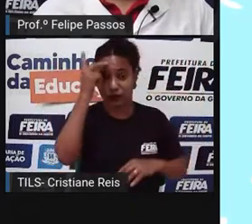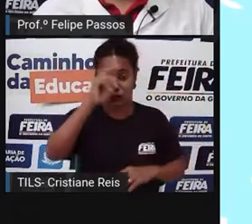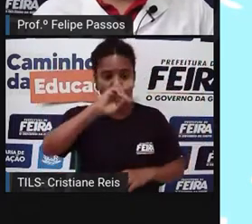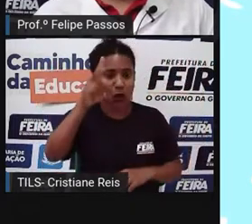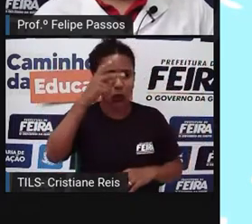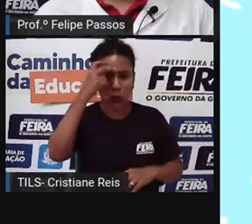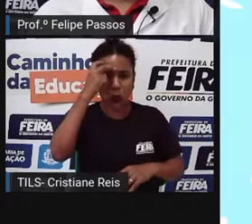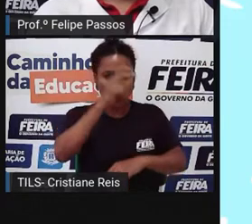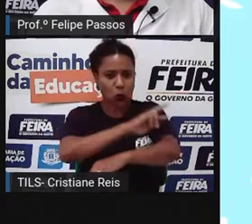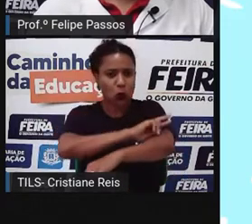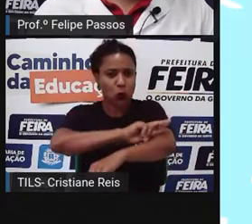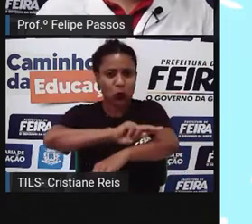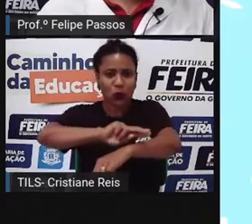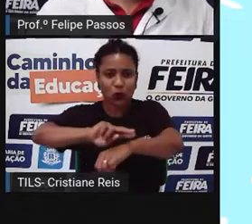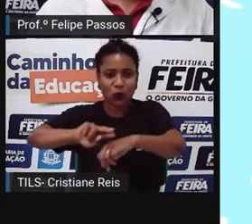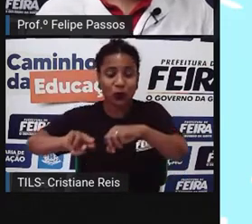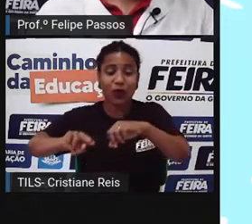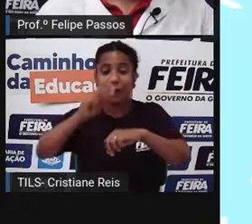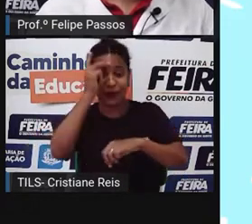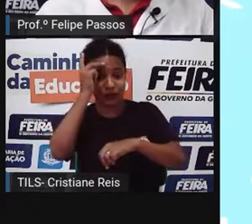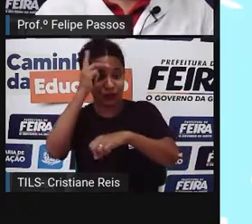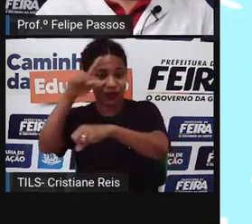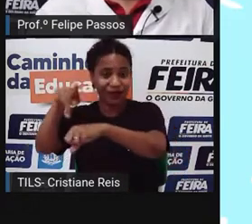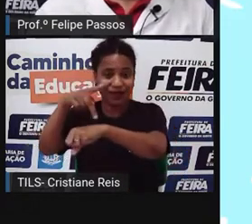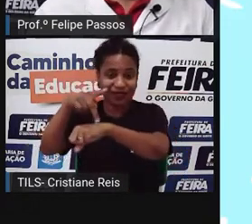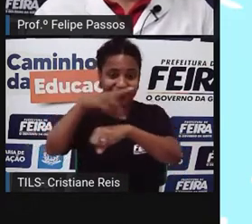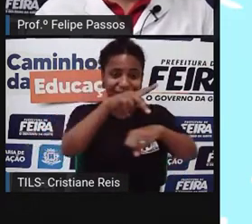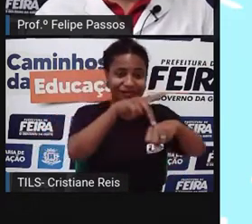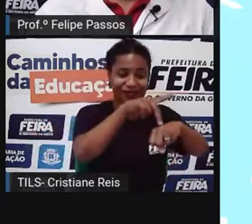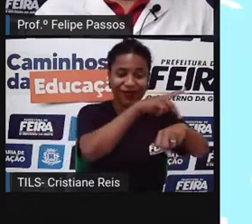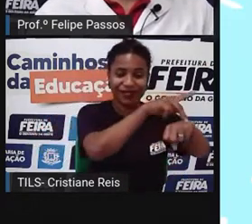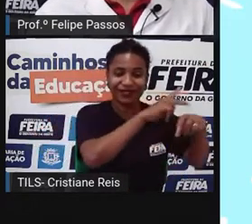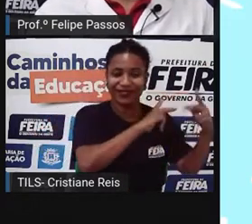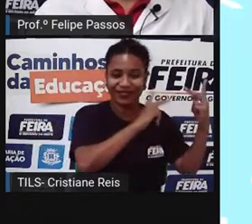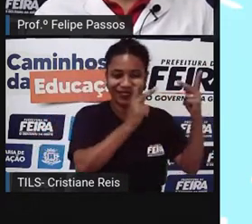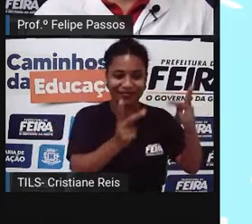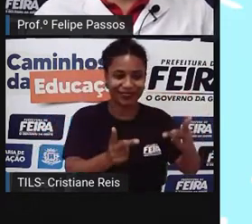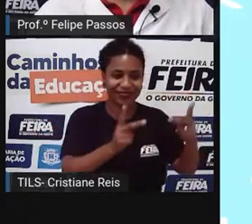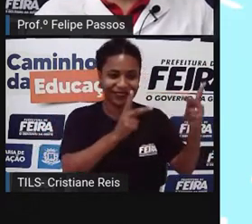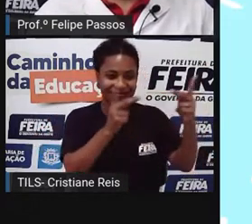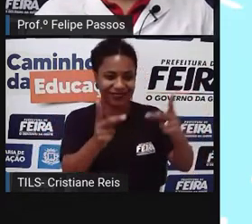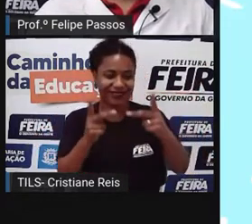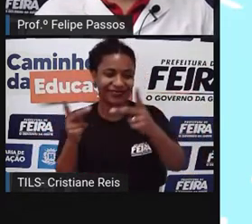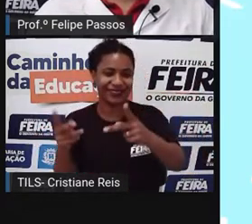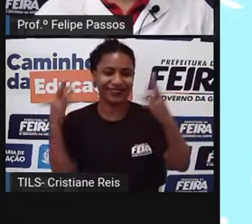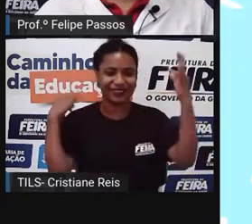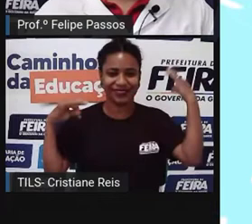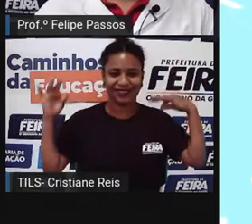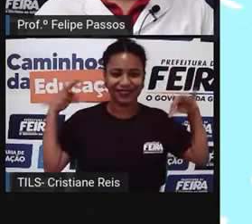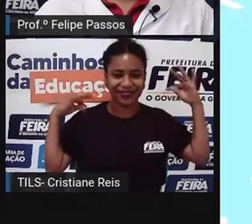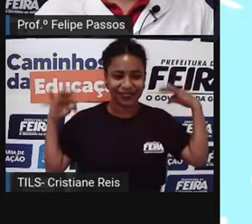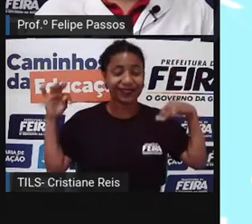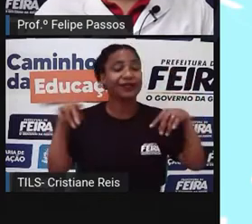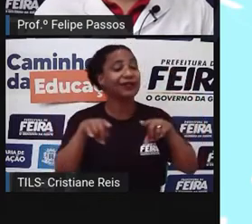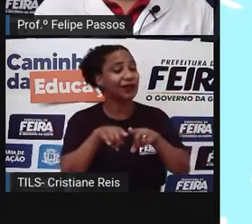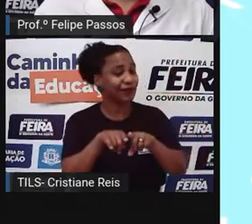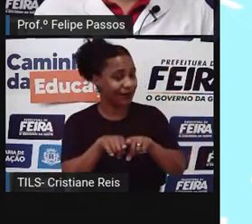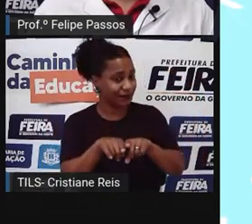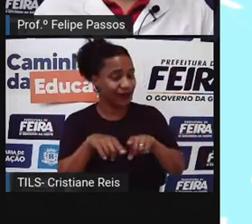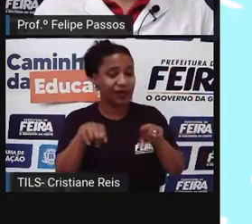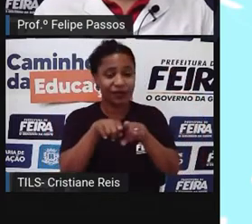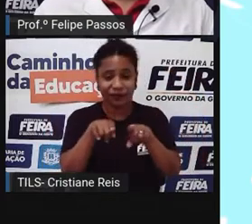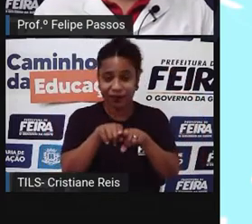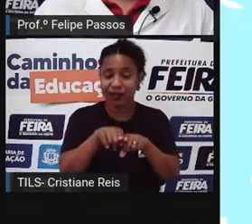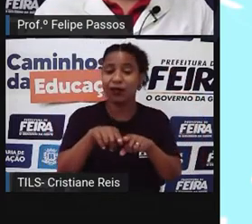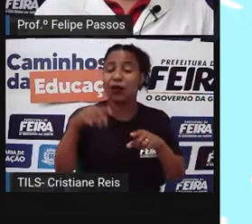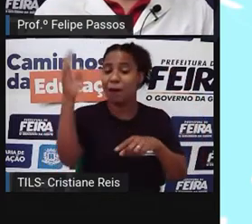de fora do Brasil para conhecer nosso país e também, por ser um país de dimensões continentais, né? Nosso país é um